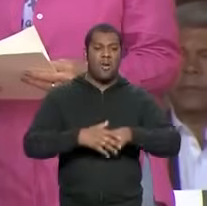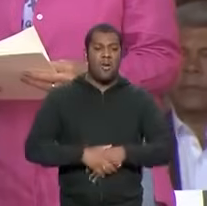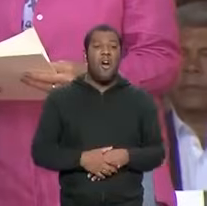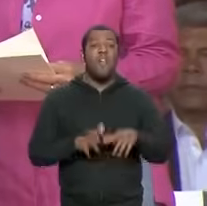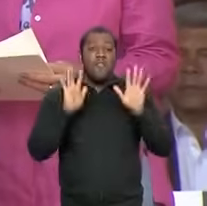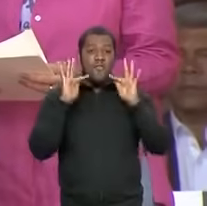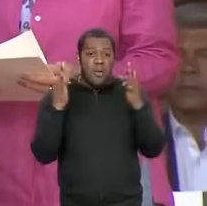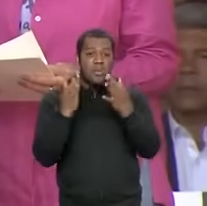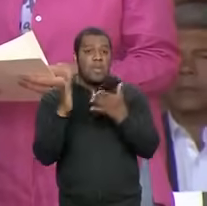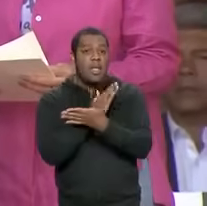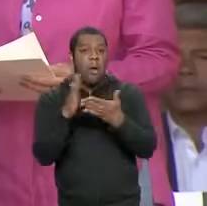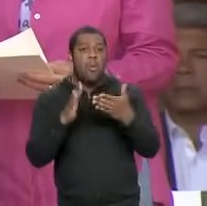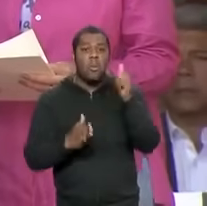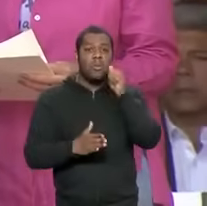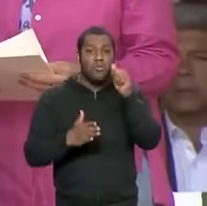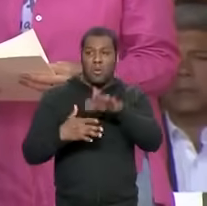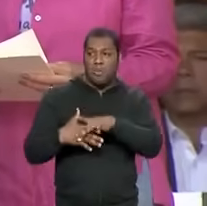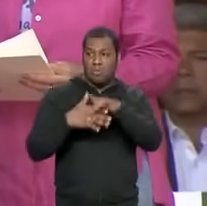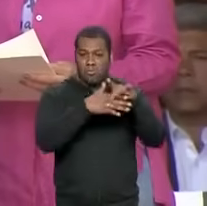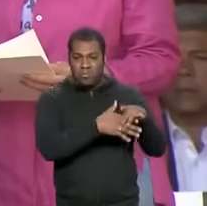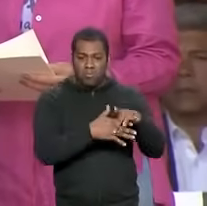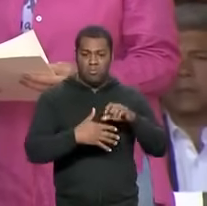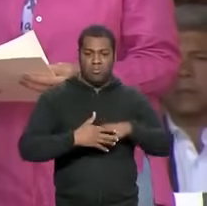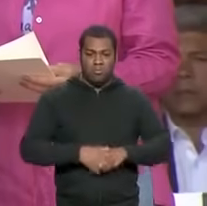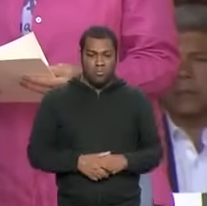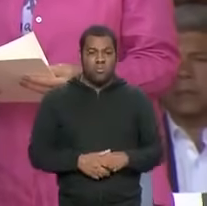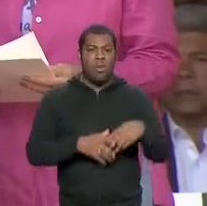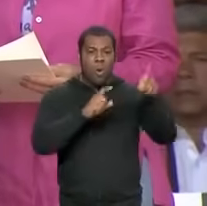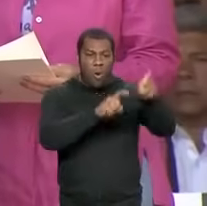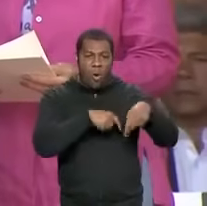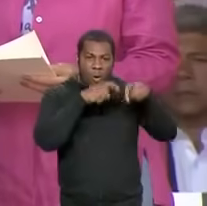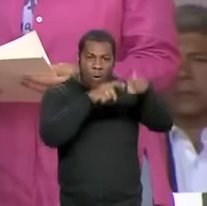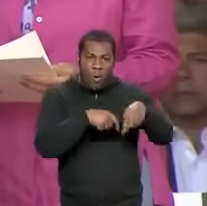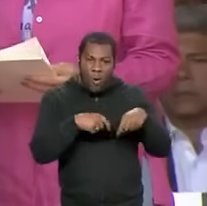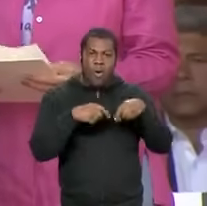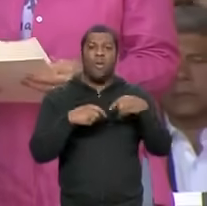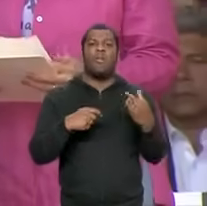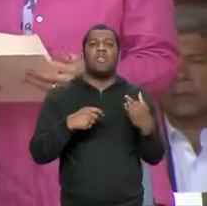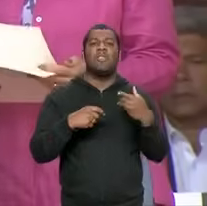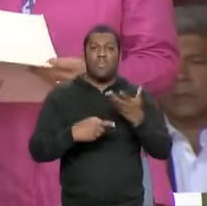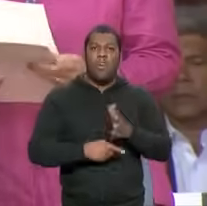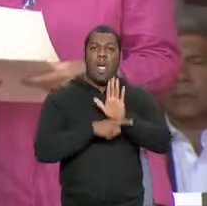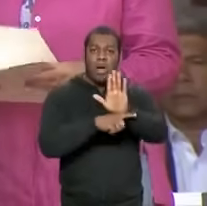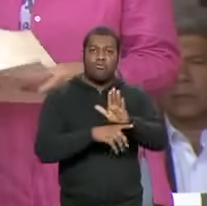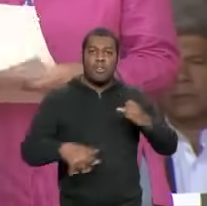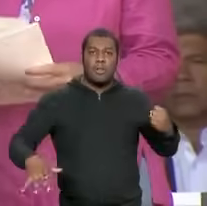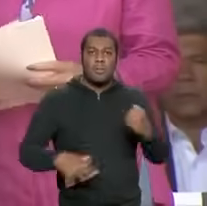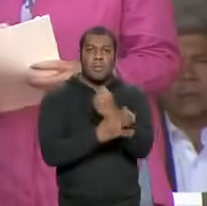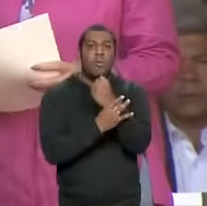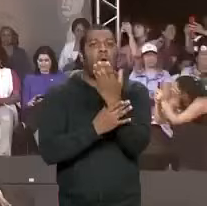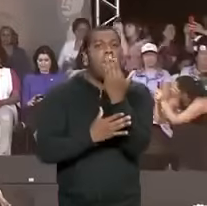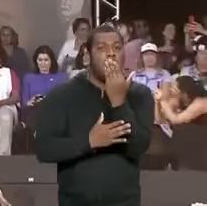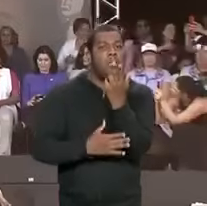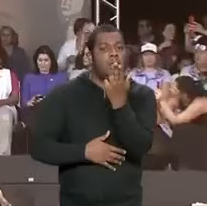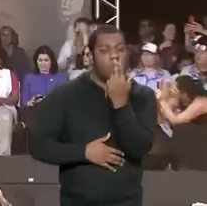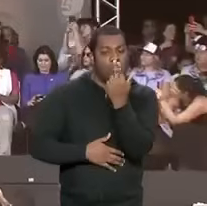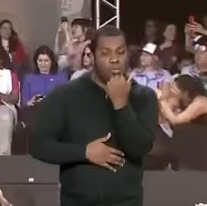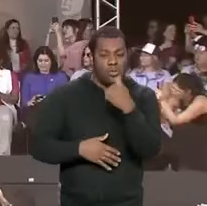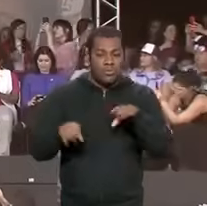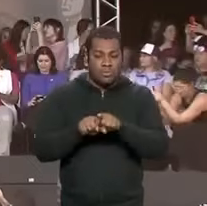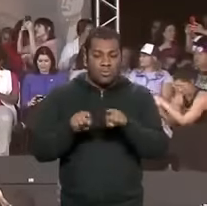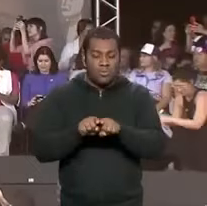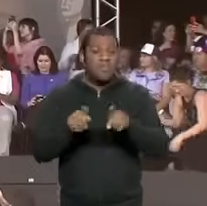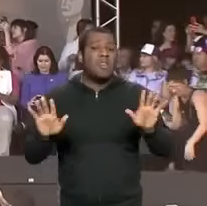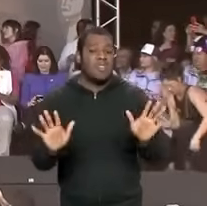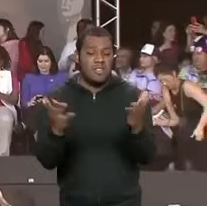mulheres os Quintais produtivos para a segurança alimentar e nutricional o